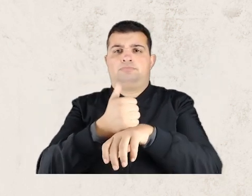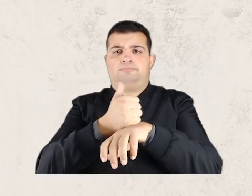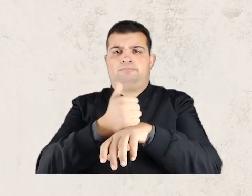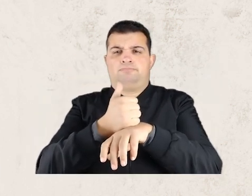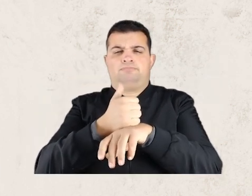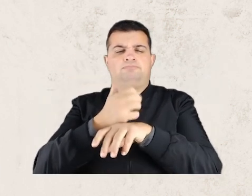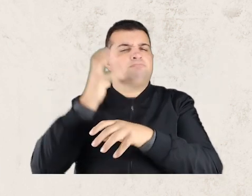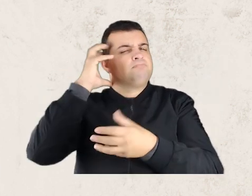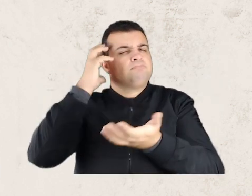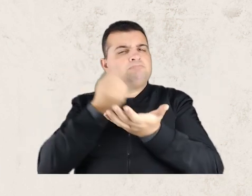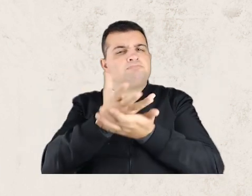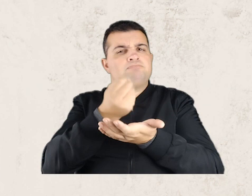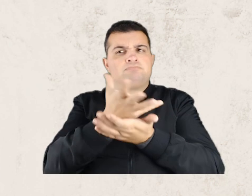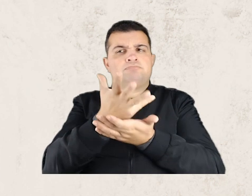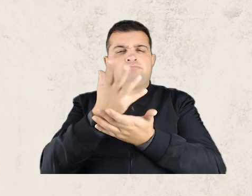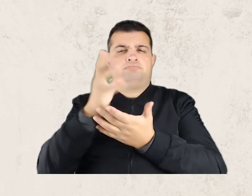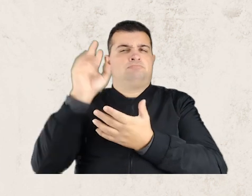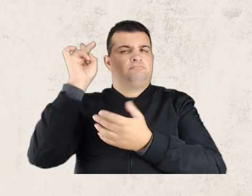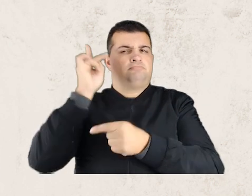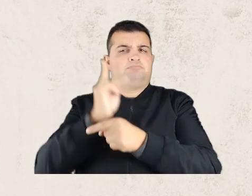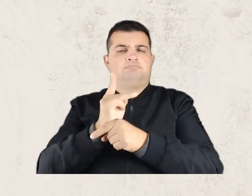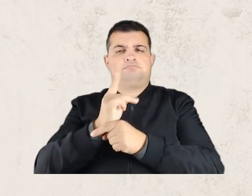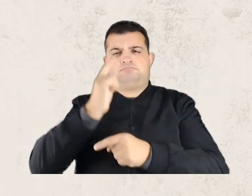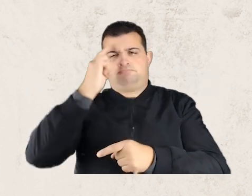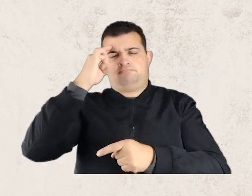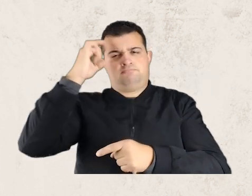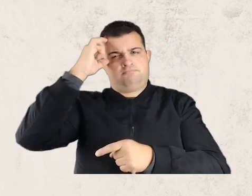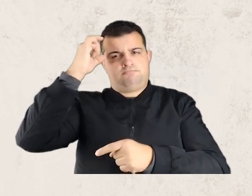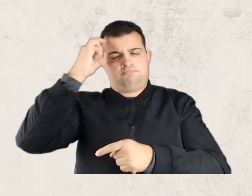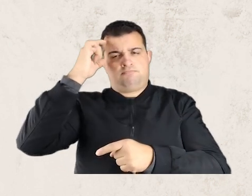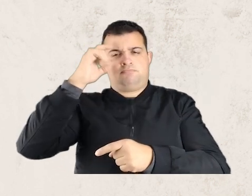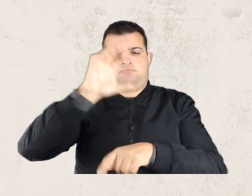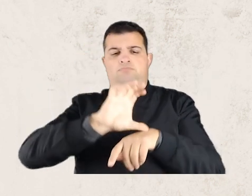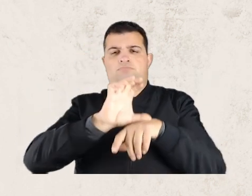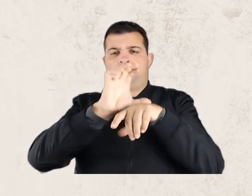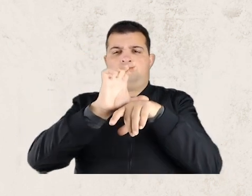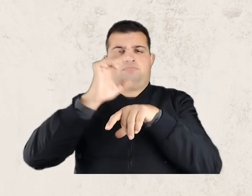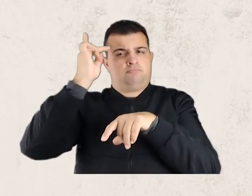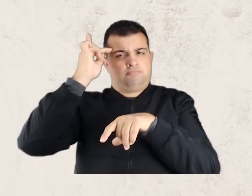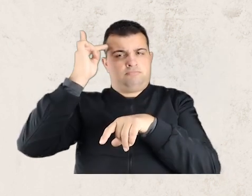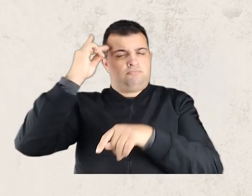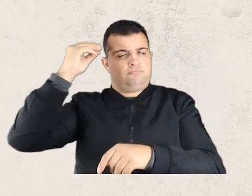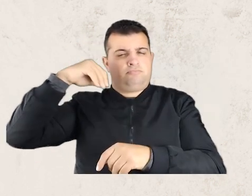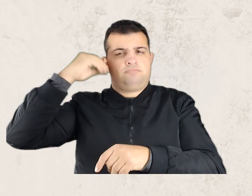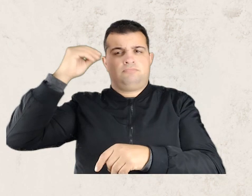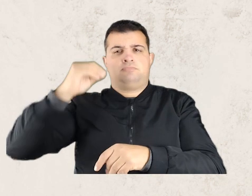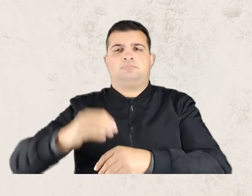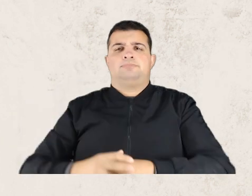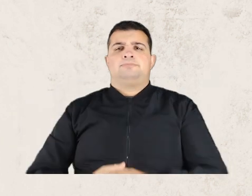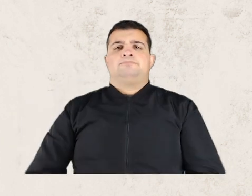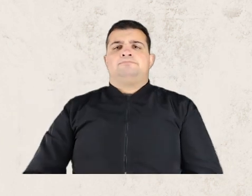profissão. Um podcast da Comissão de História e Memória do Conselho Regional de Psicologia de São Paulo.